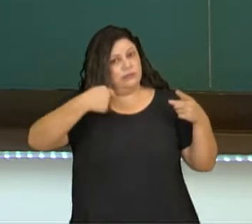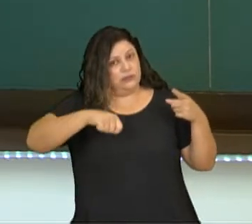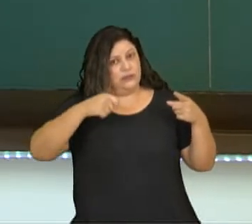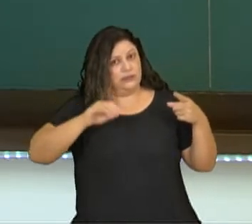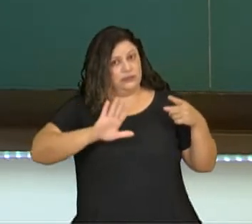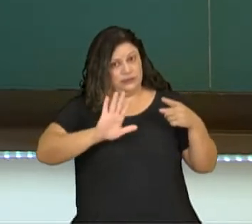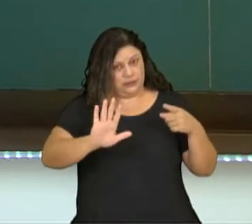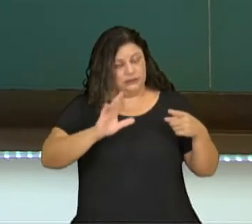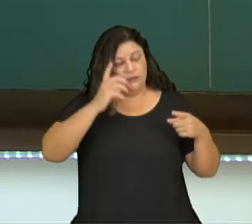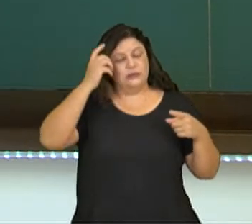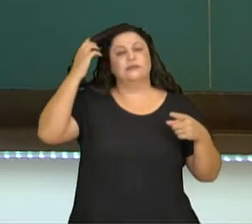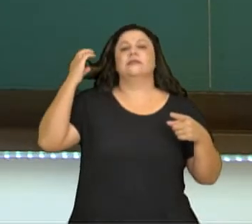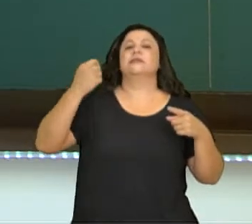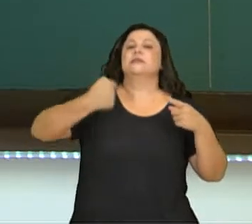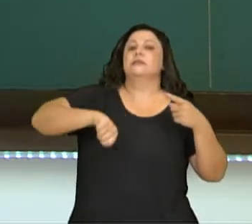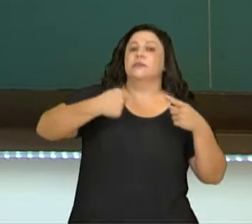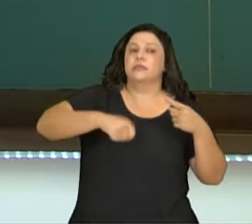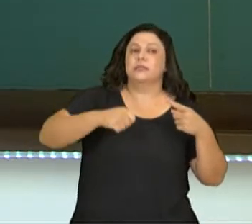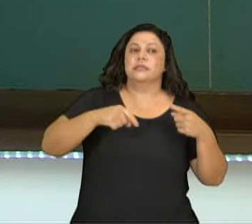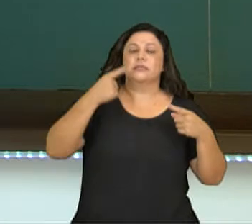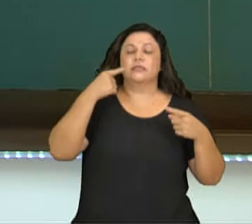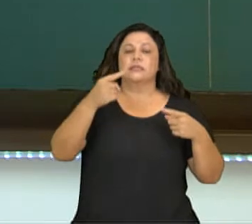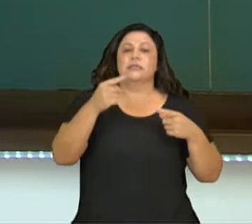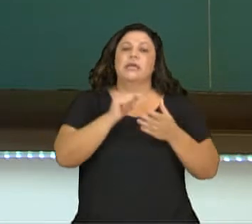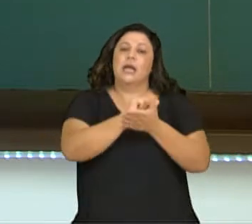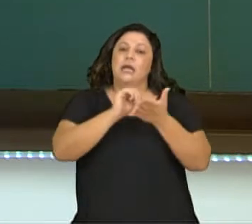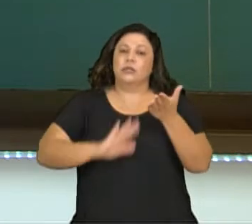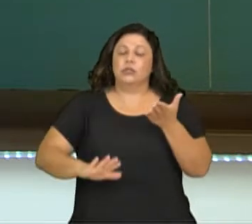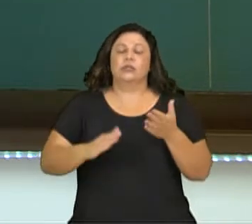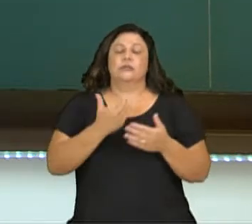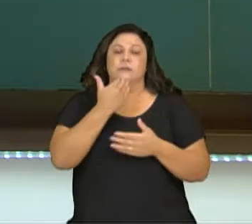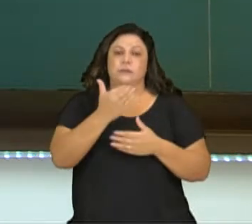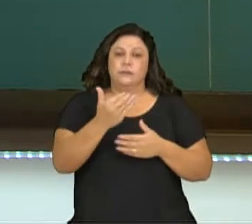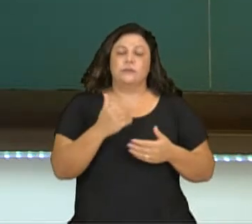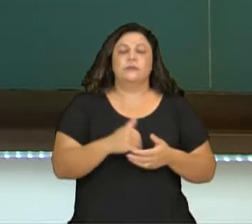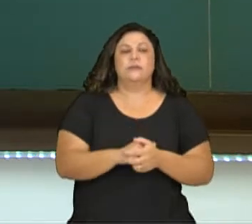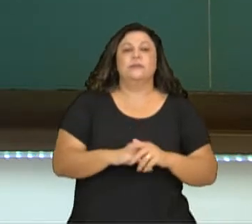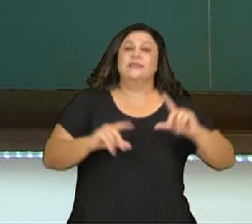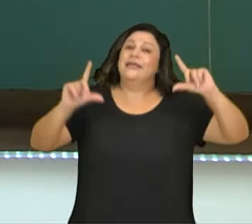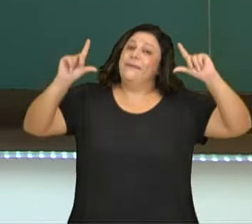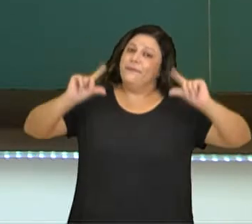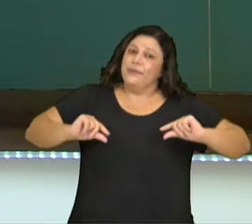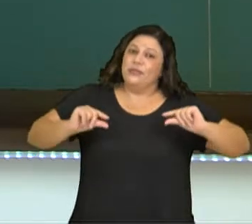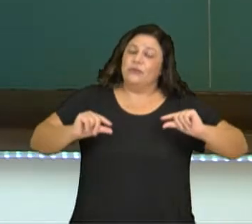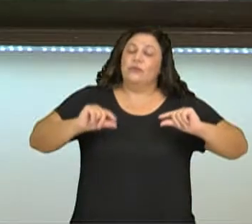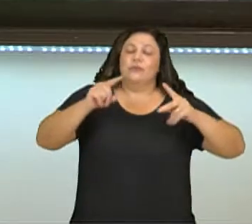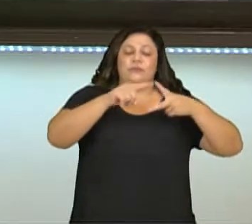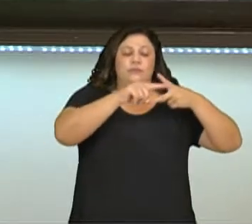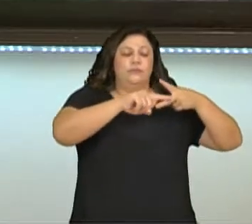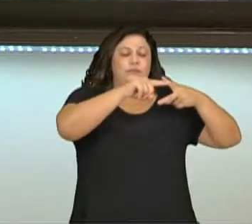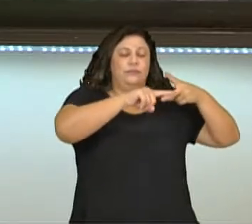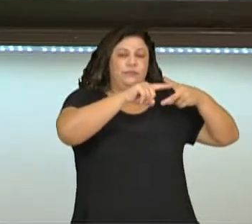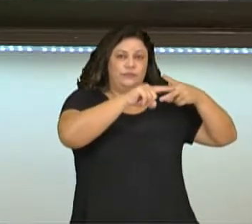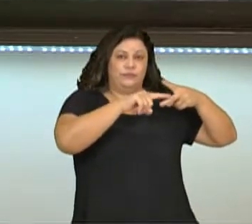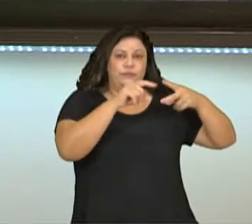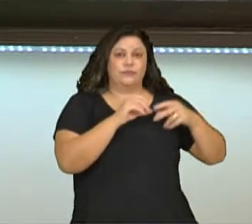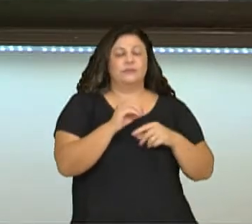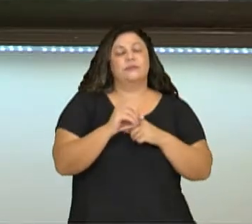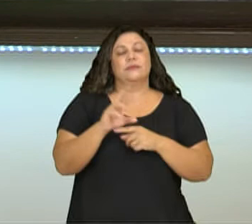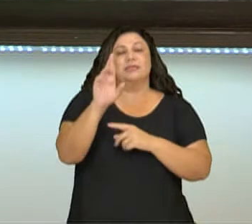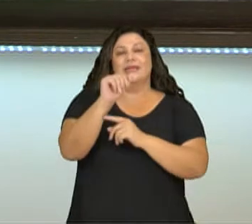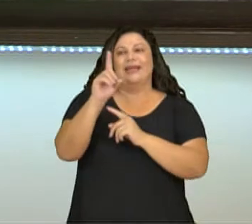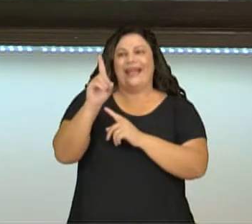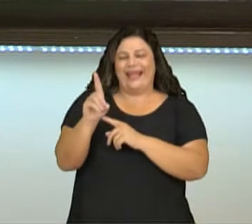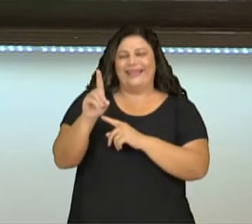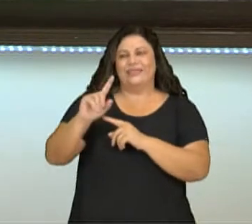que seja, tá? Aqui o exercício pede para que você calcule a menor determinação desse ângulo, um em radianos, o outro em graus. Como